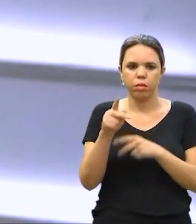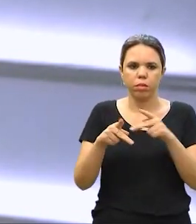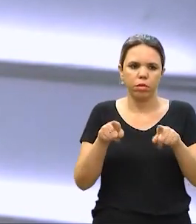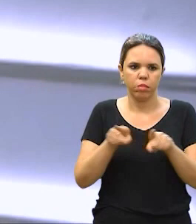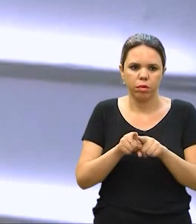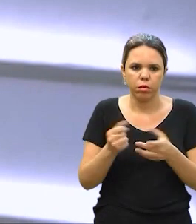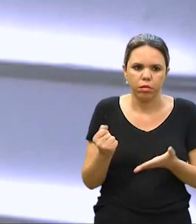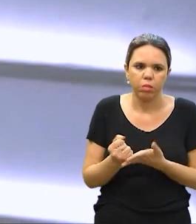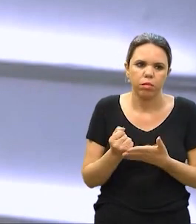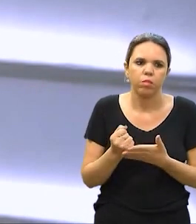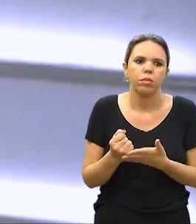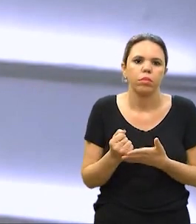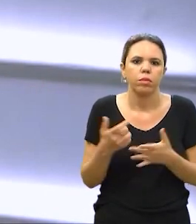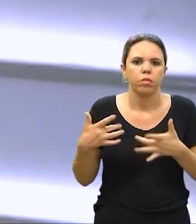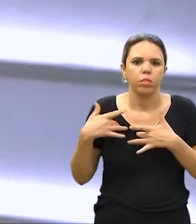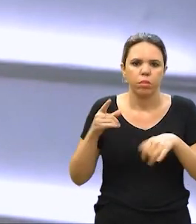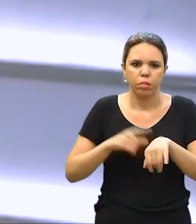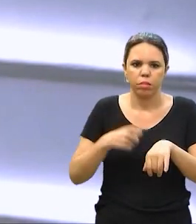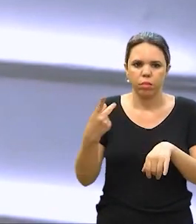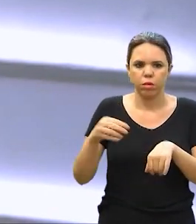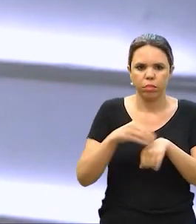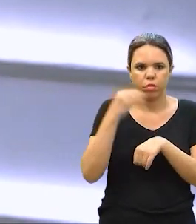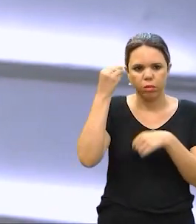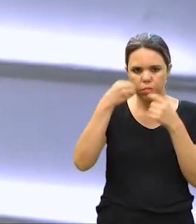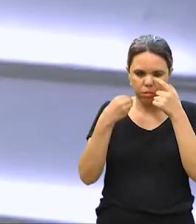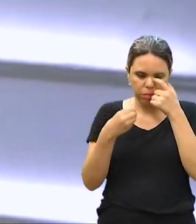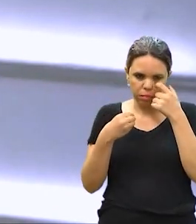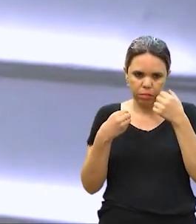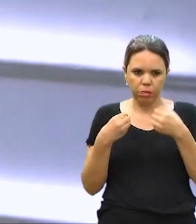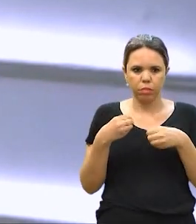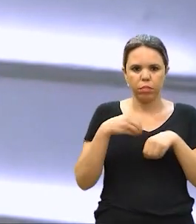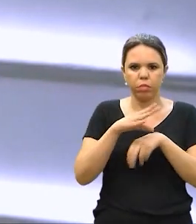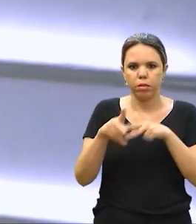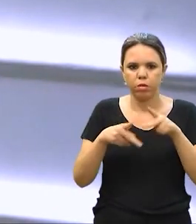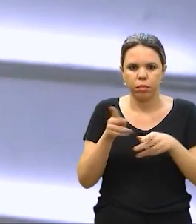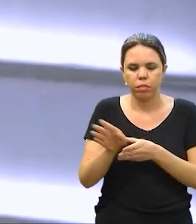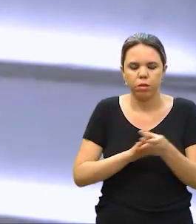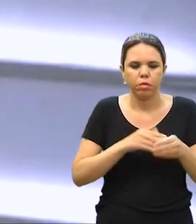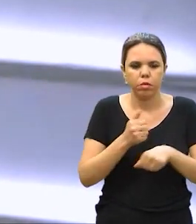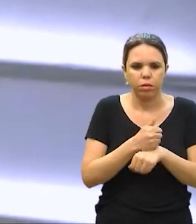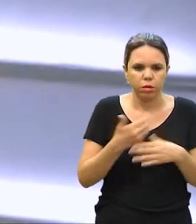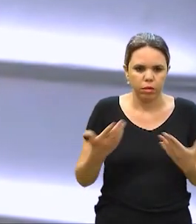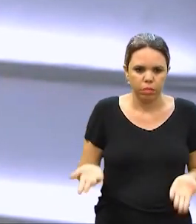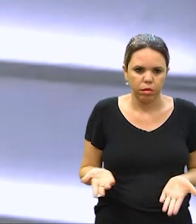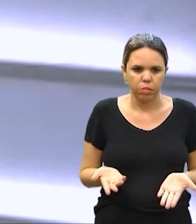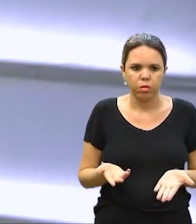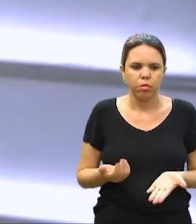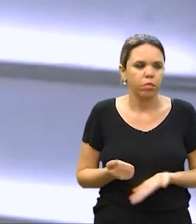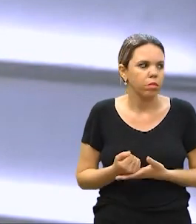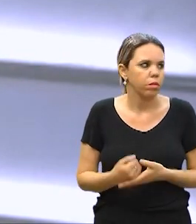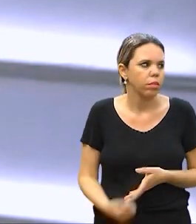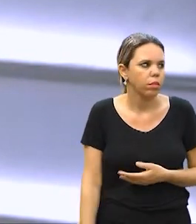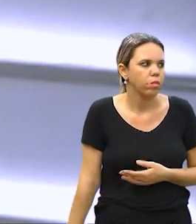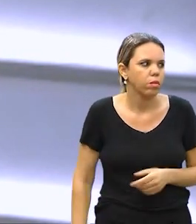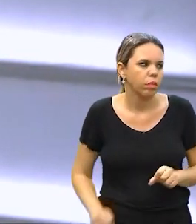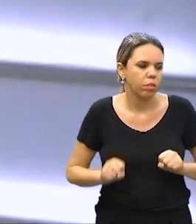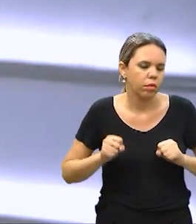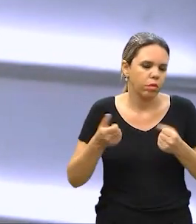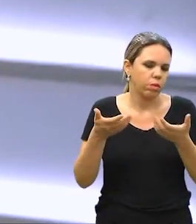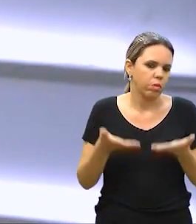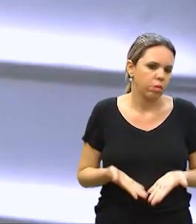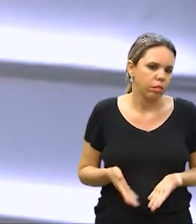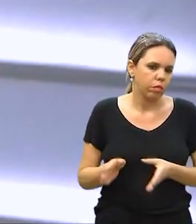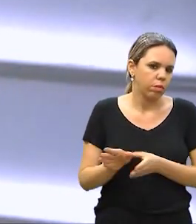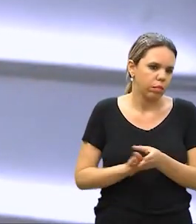estão colaborando, doando o seu tempo aí para trazer conhecimento para todos os conselheiros, então isso também é um esforço aqui, né, tanto